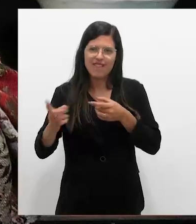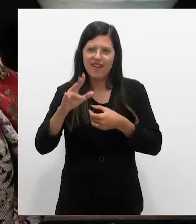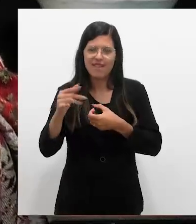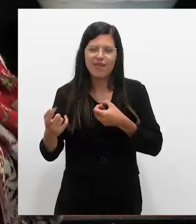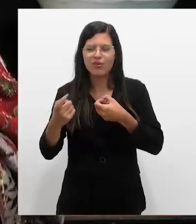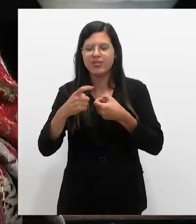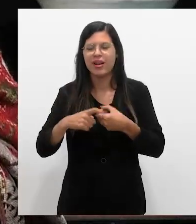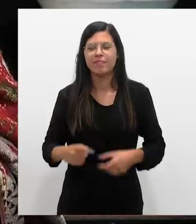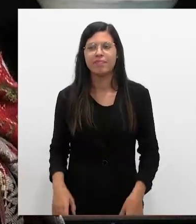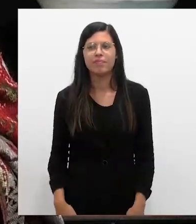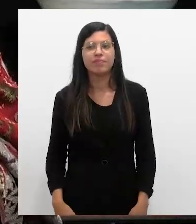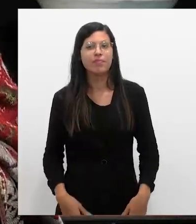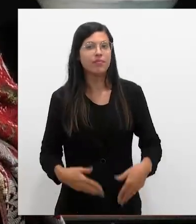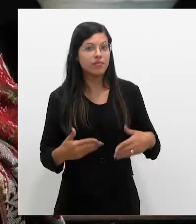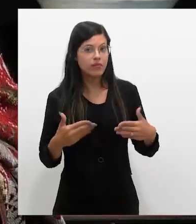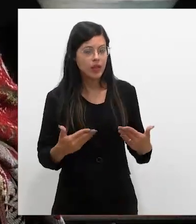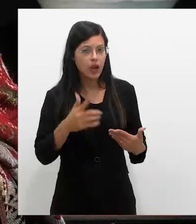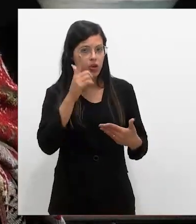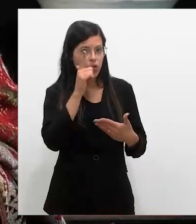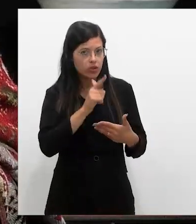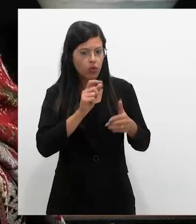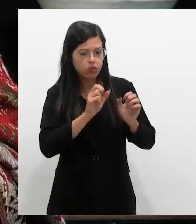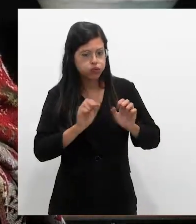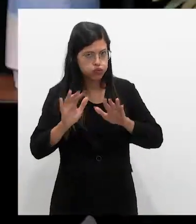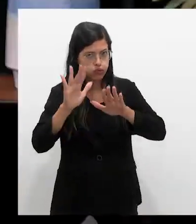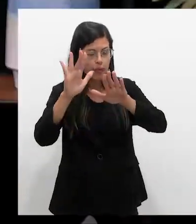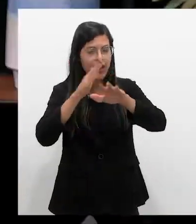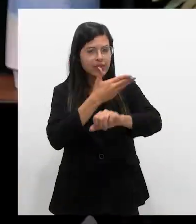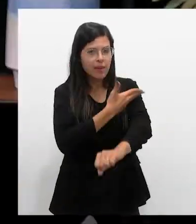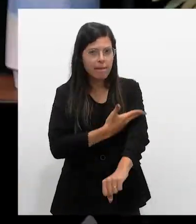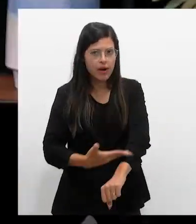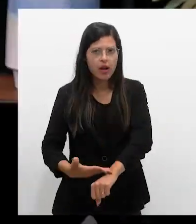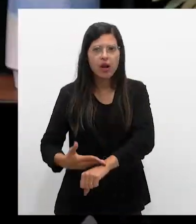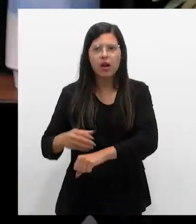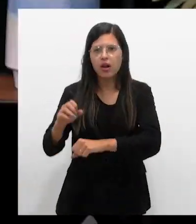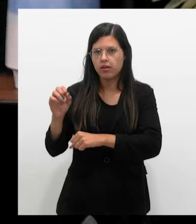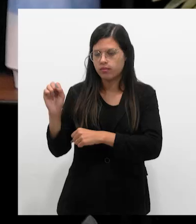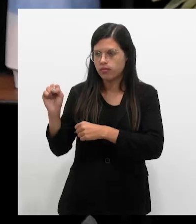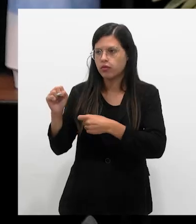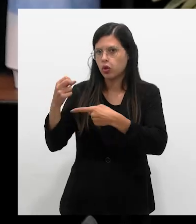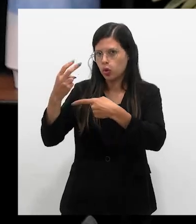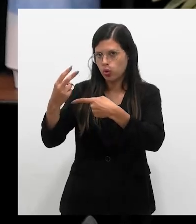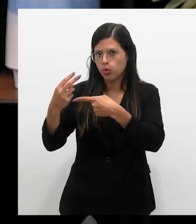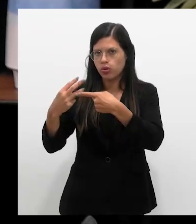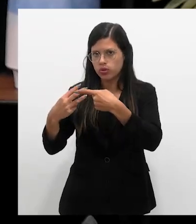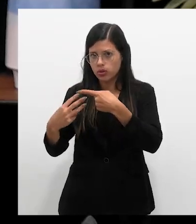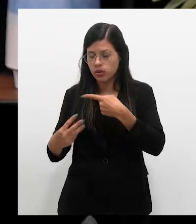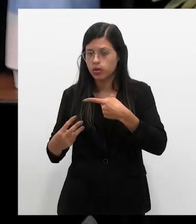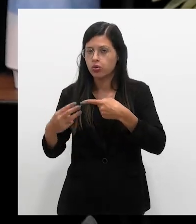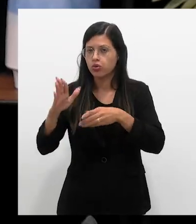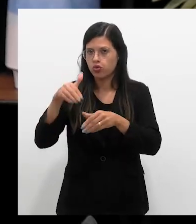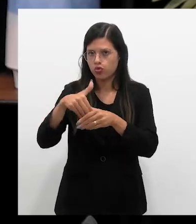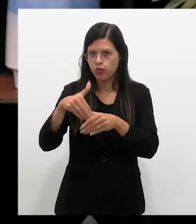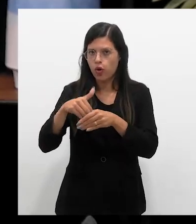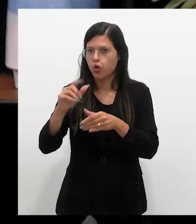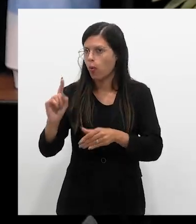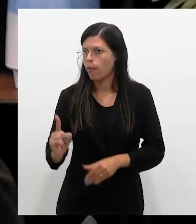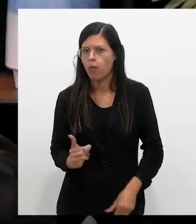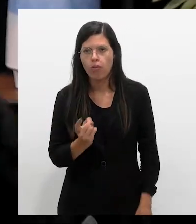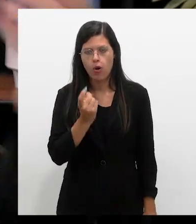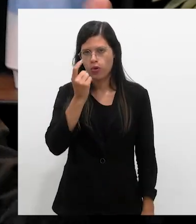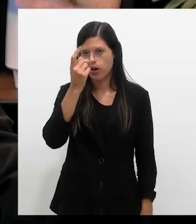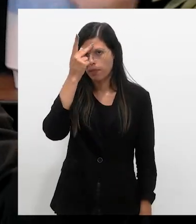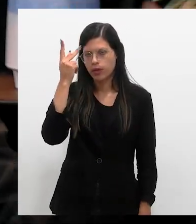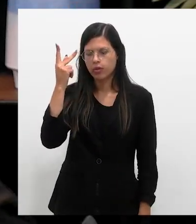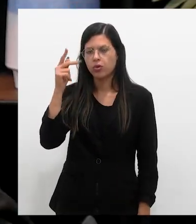aí, chegamos na fumaça branca. Isso. Alcançou-se pelo menos 2/3 de votos para um único candidato. Significa que o